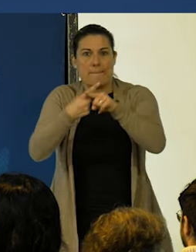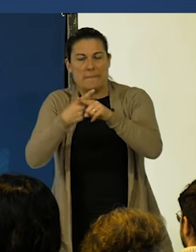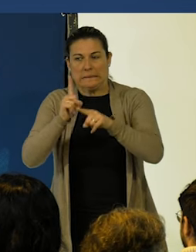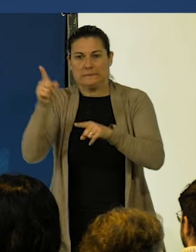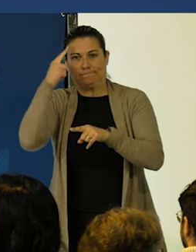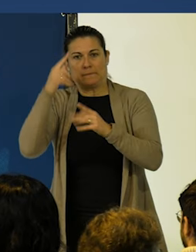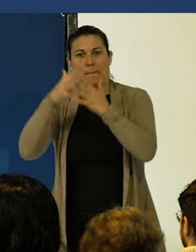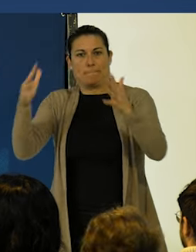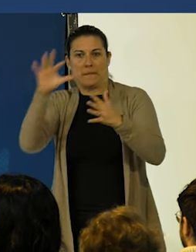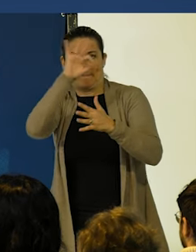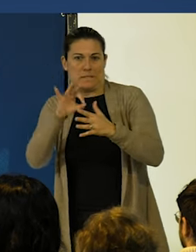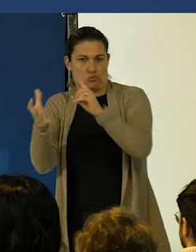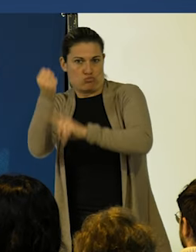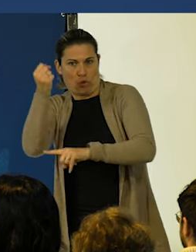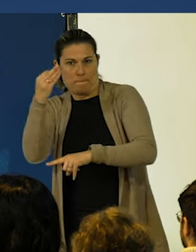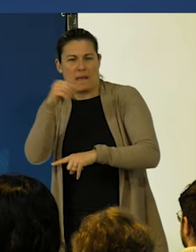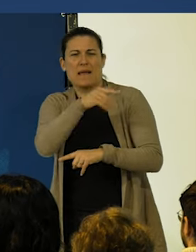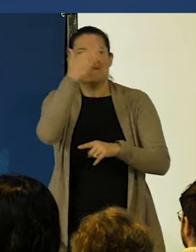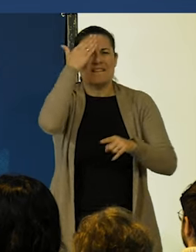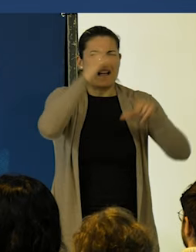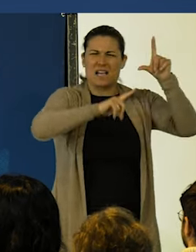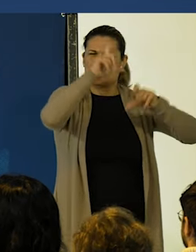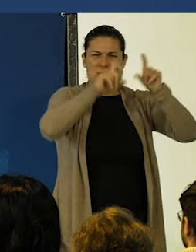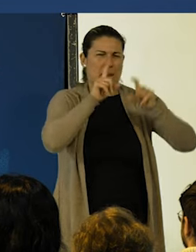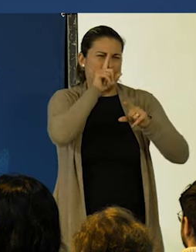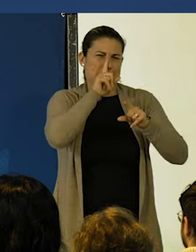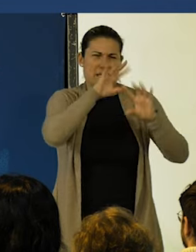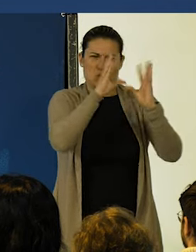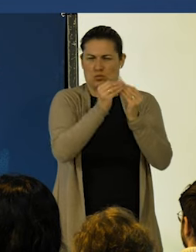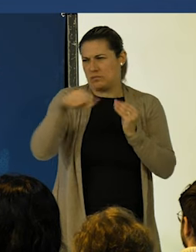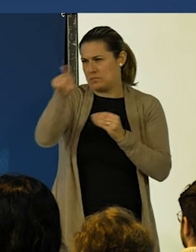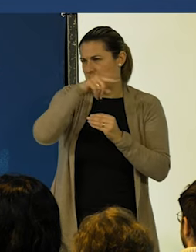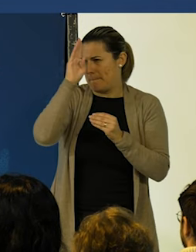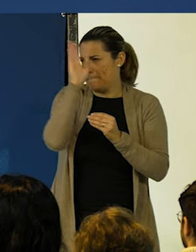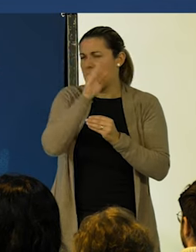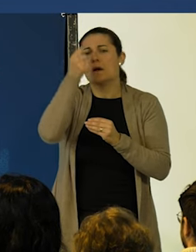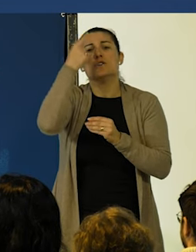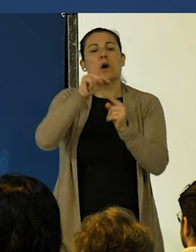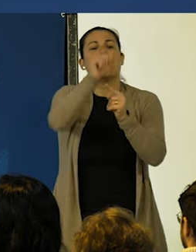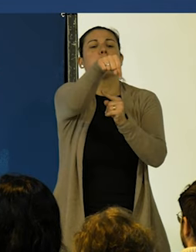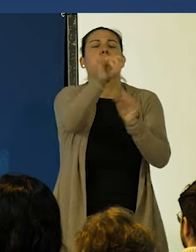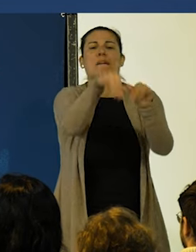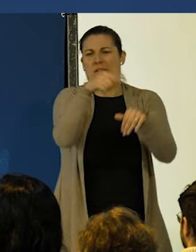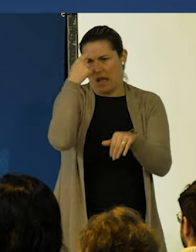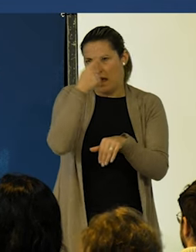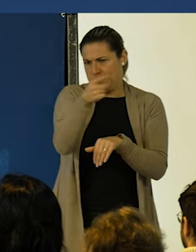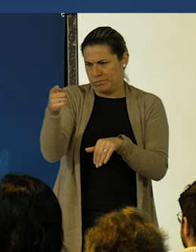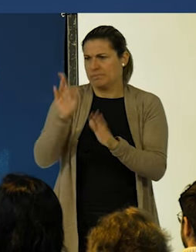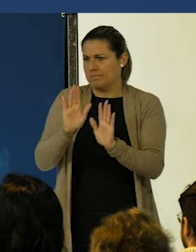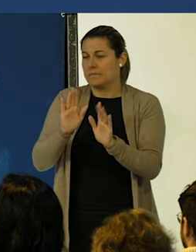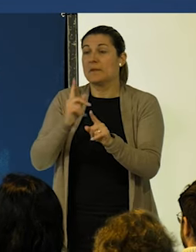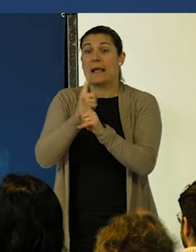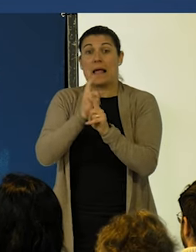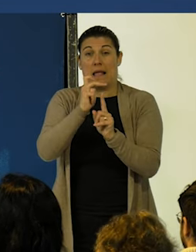maioria absoluta. As sondagens eram uma mentira. E dessa história já sabemos o final. Depois de tudo, depois